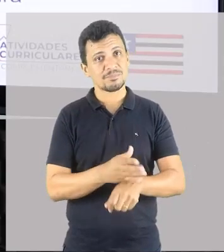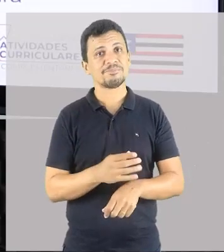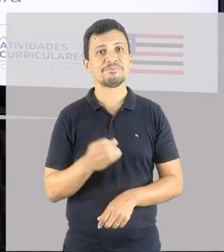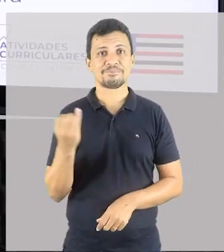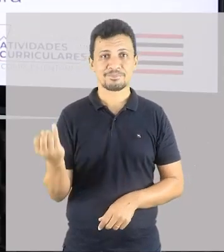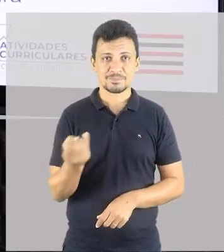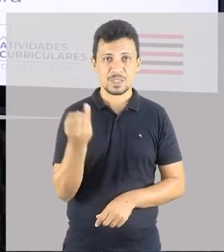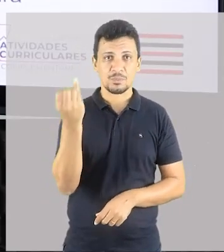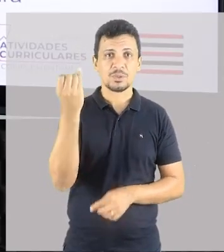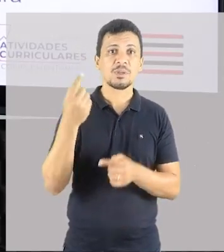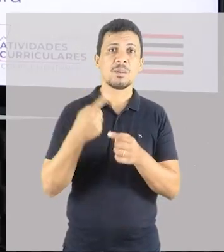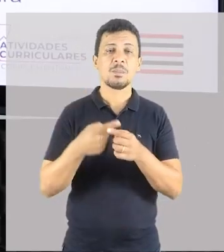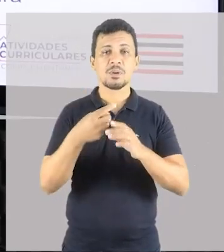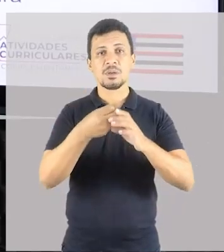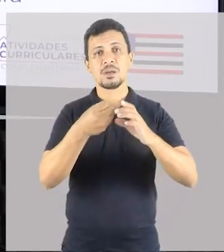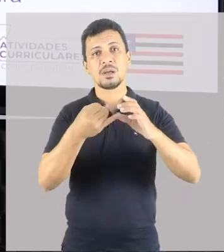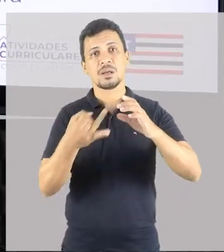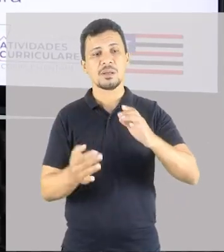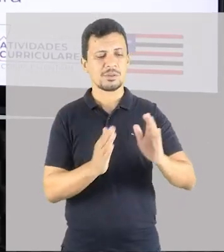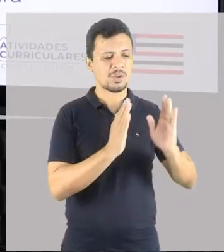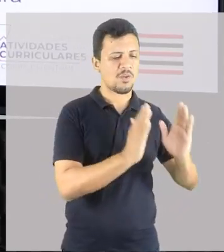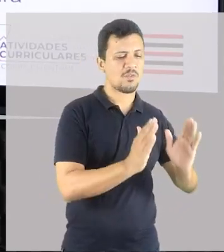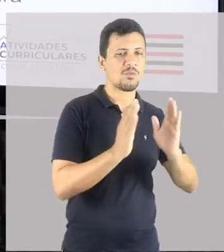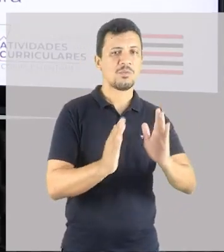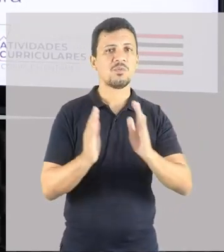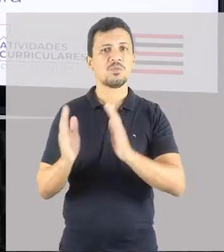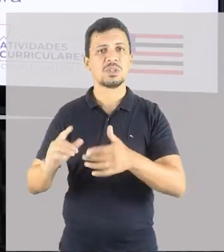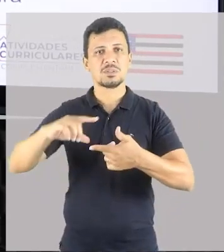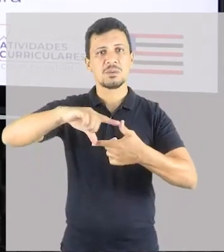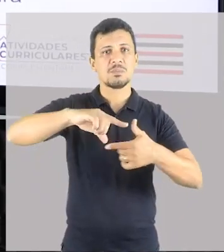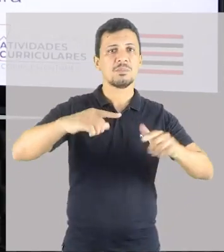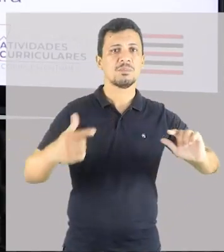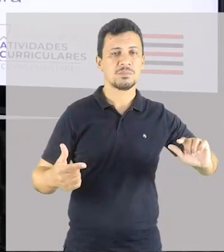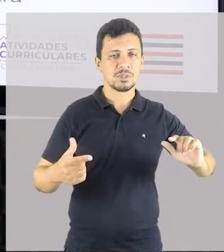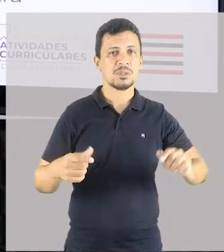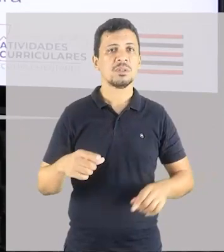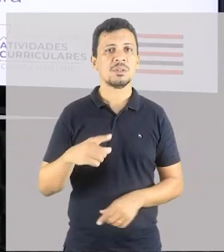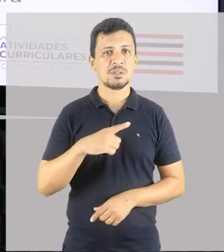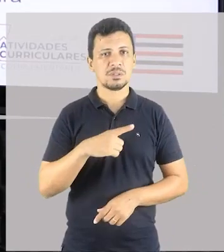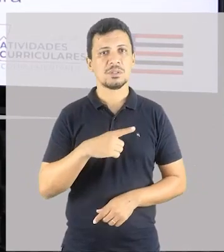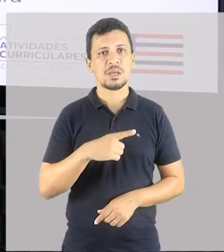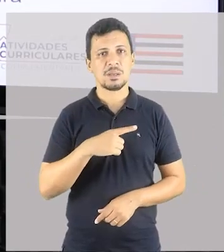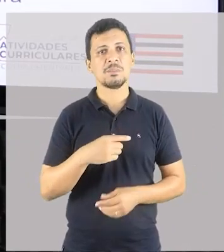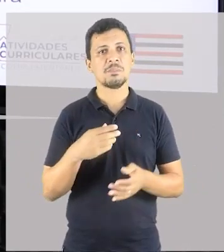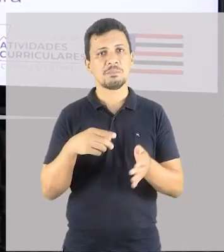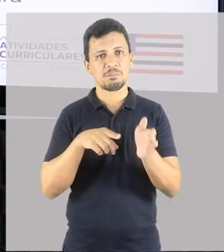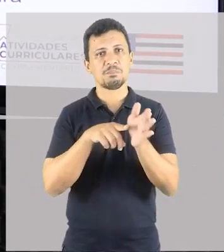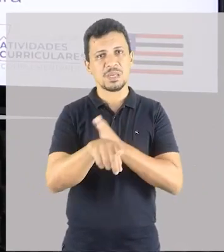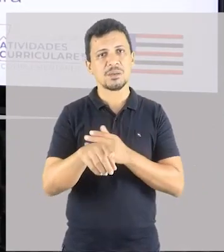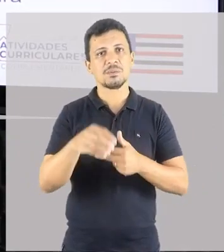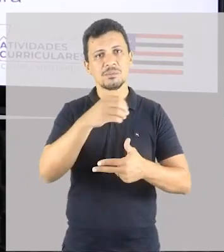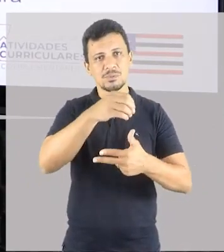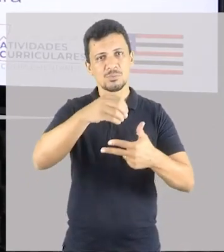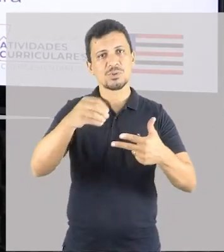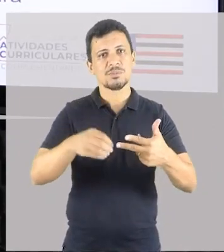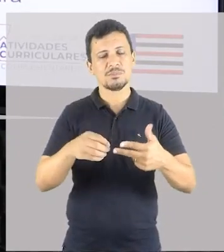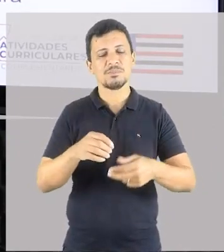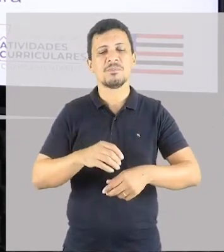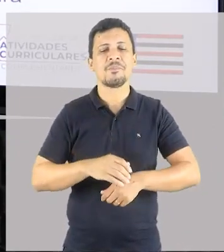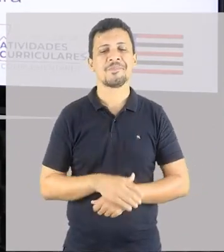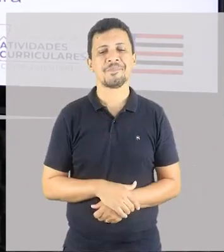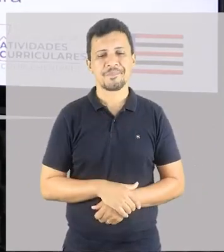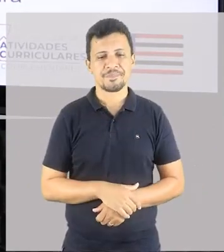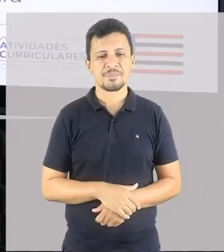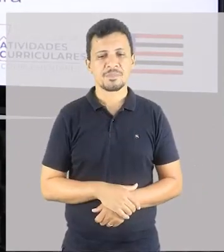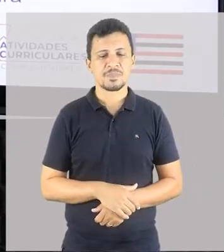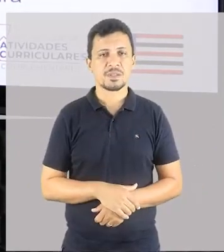as características de cada uma das fases do modernismo são características que estão presentes na prova do Enem, tá? Quando a gente fala